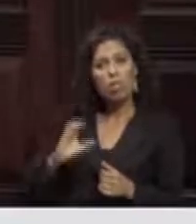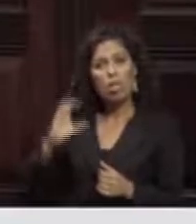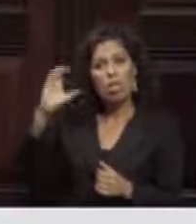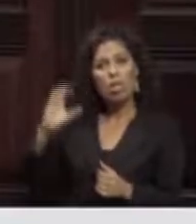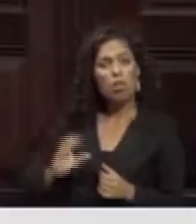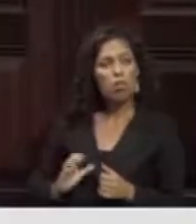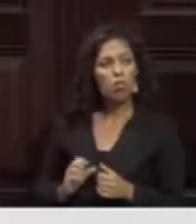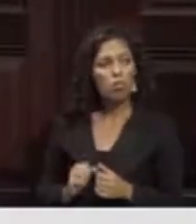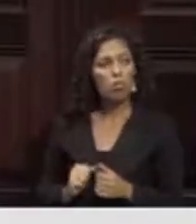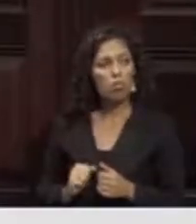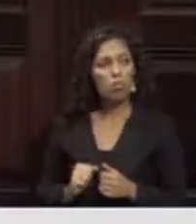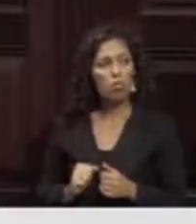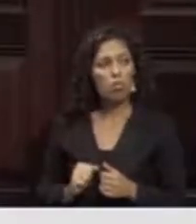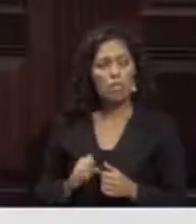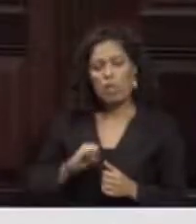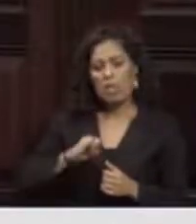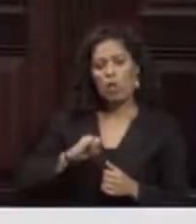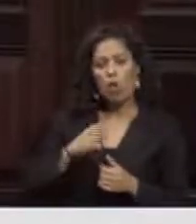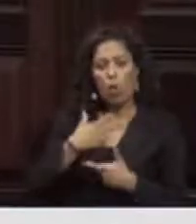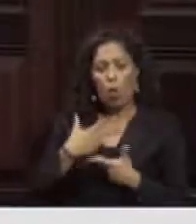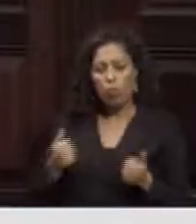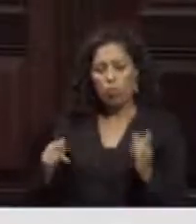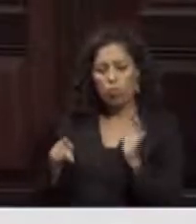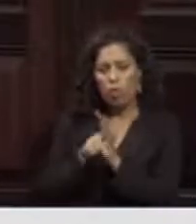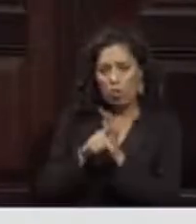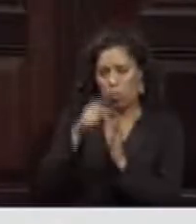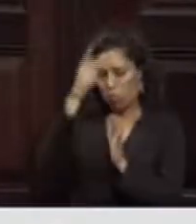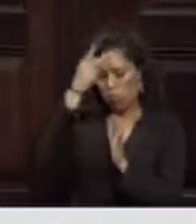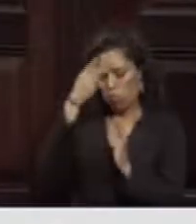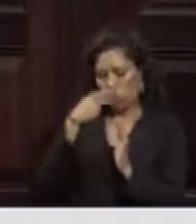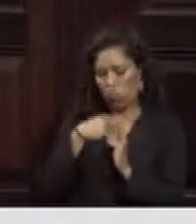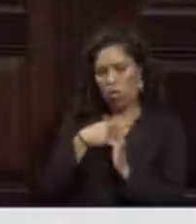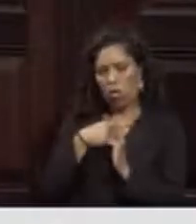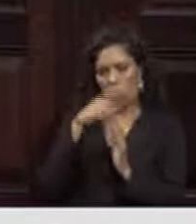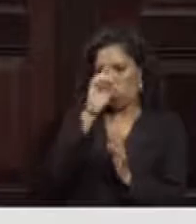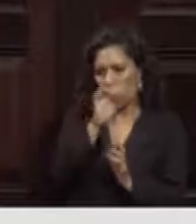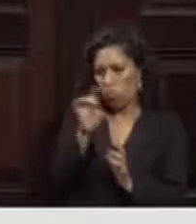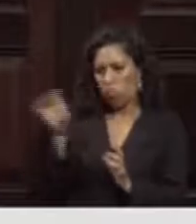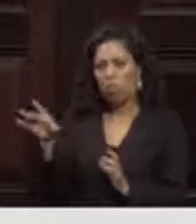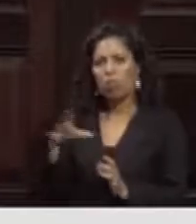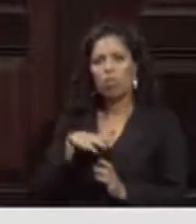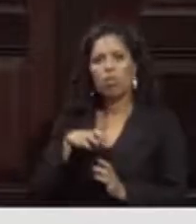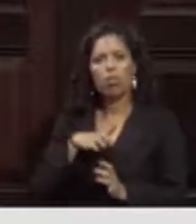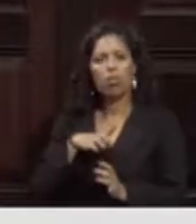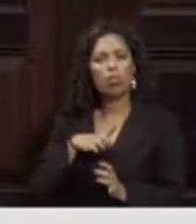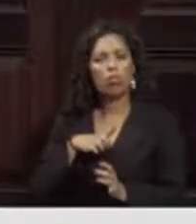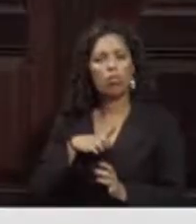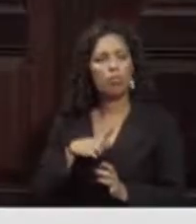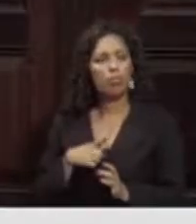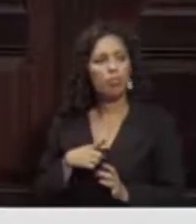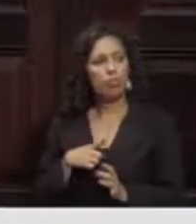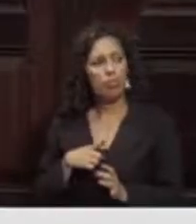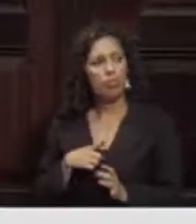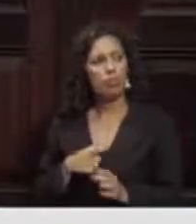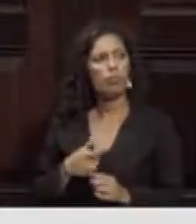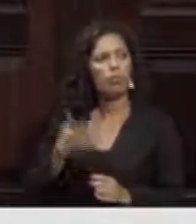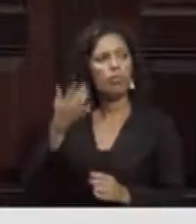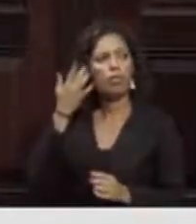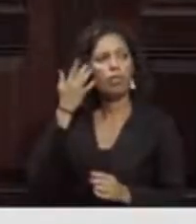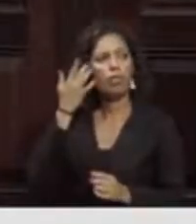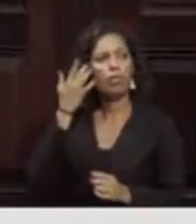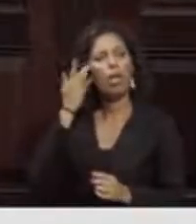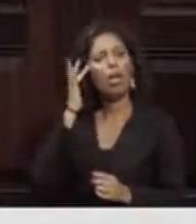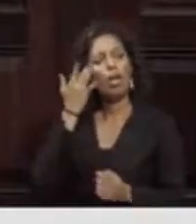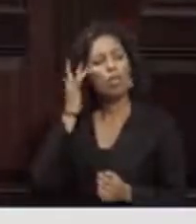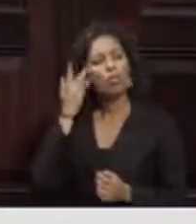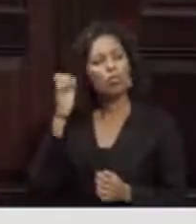condição sexual, sem nenhum tipo de constrangimento. Então é importante o combate à violência, mas essa violência de querer